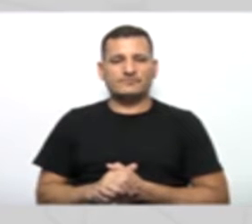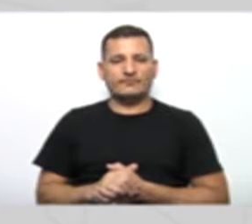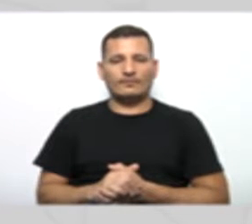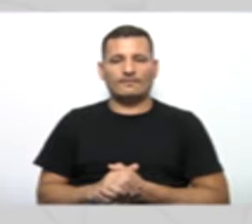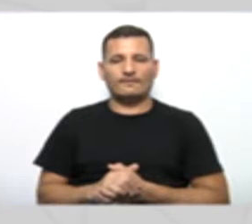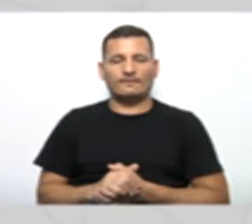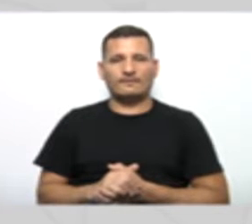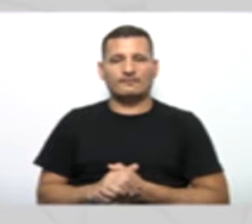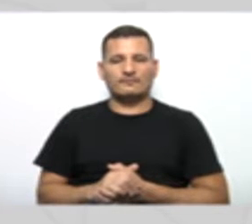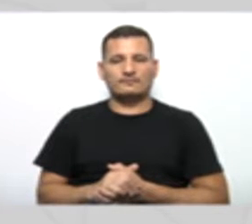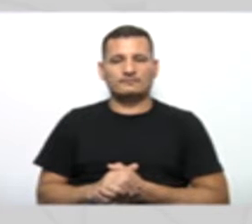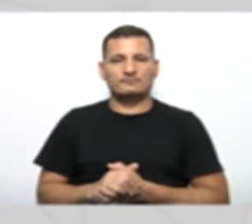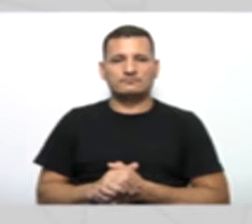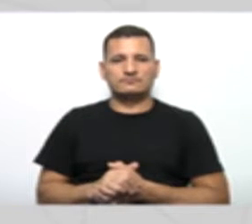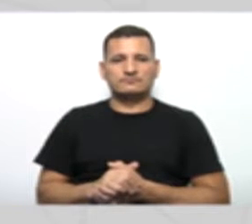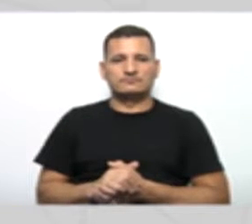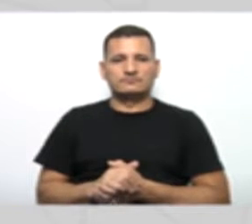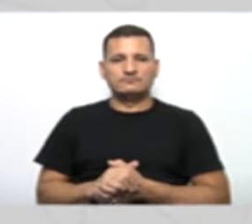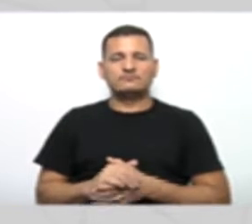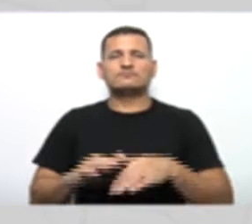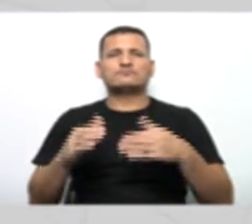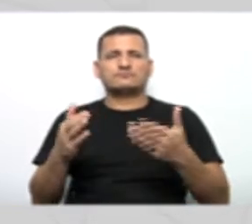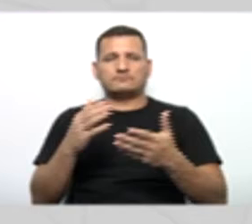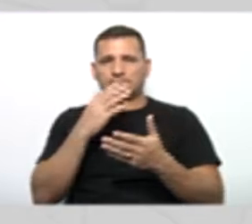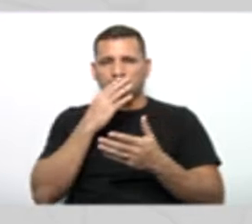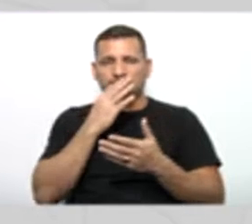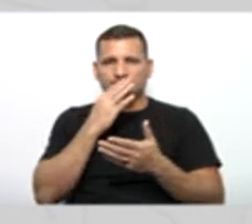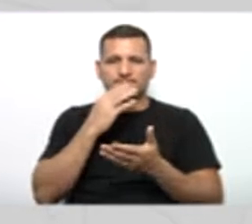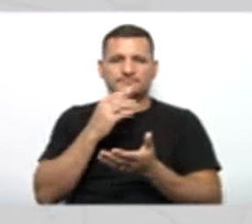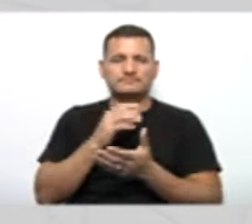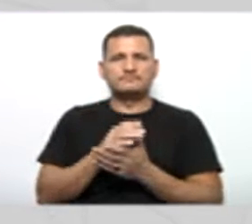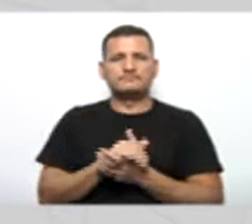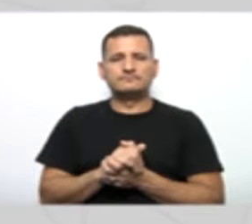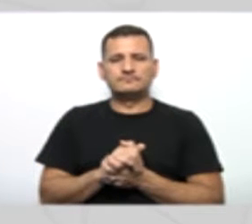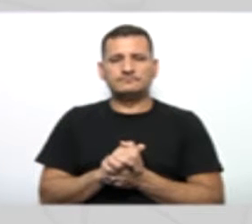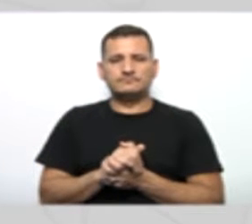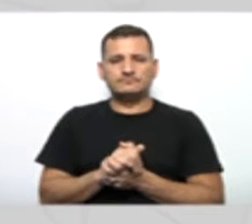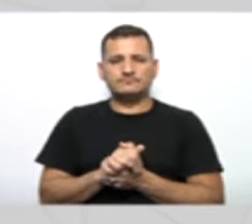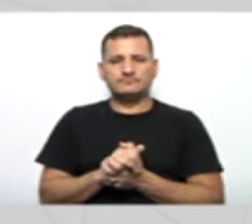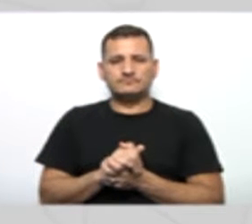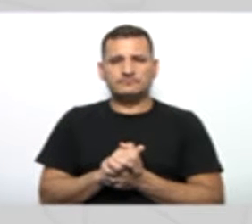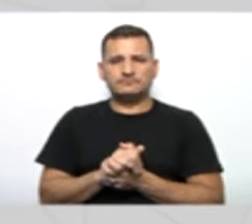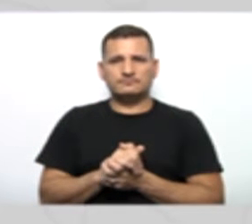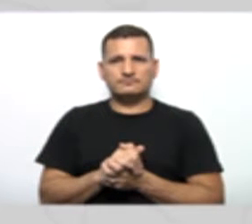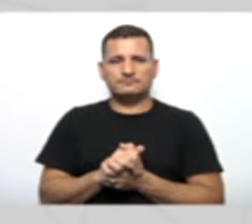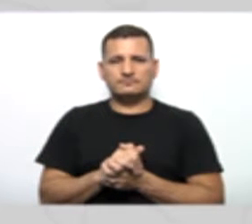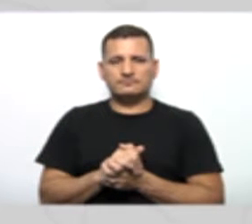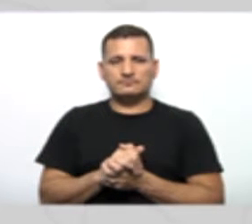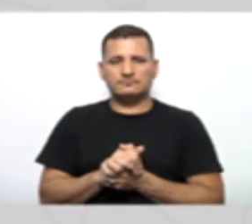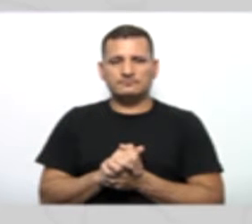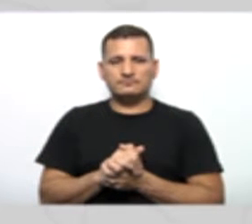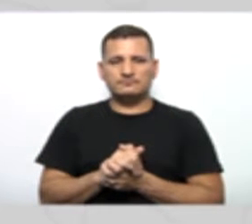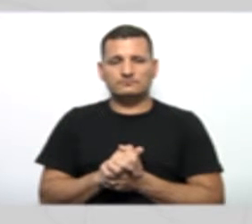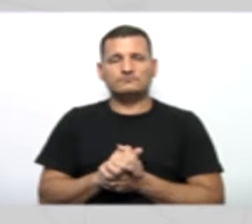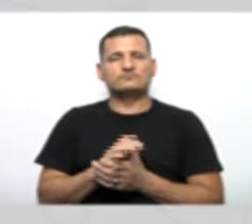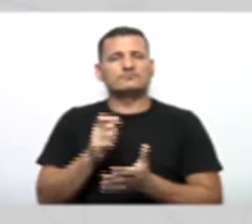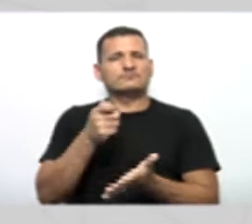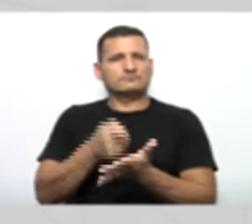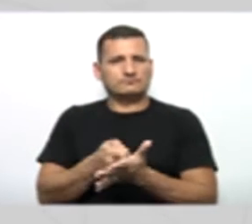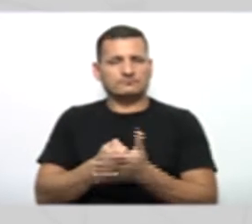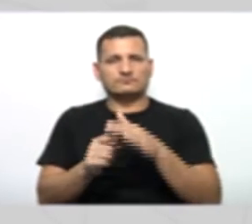Então, mas para afirmar com atividade, desenvolve suas... para que afirmar que uma